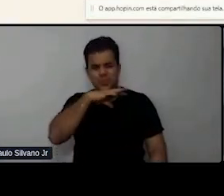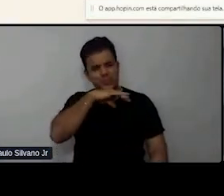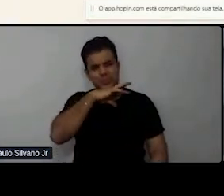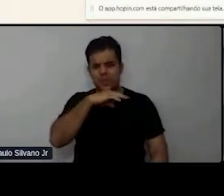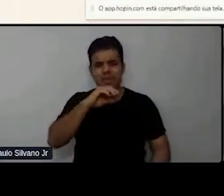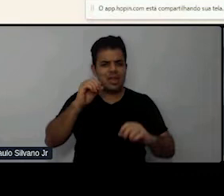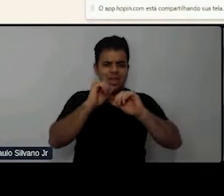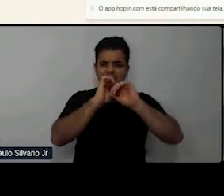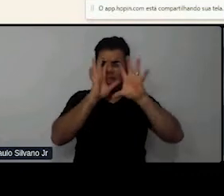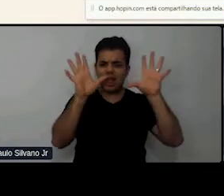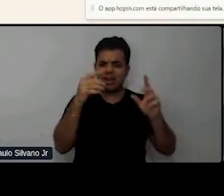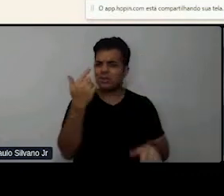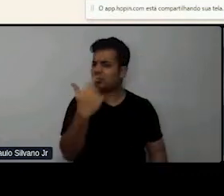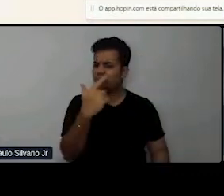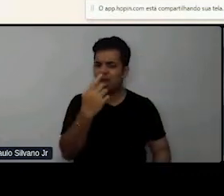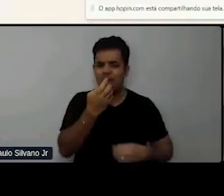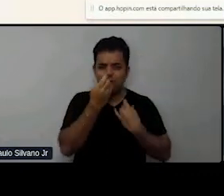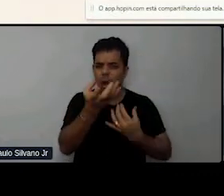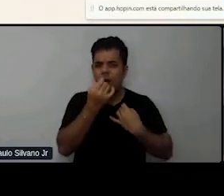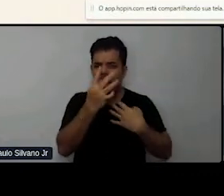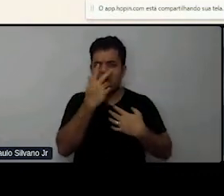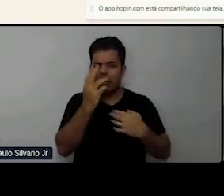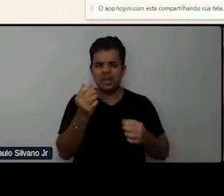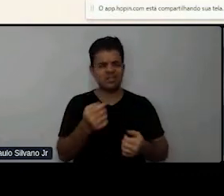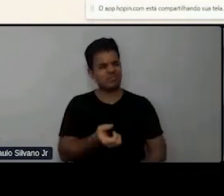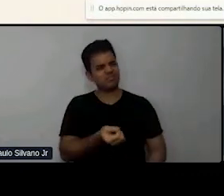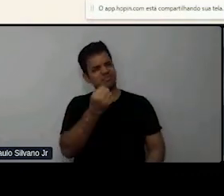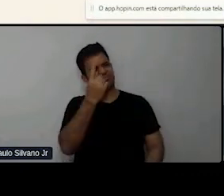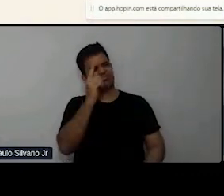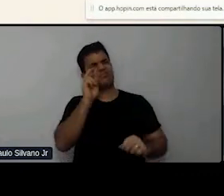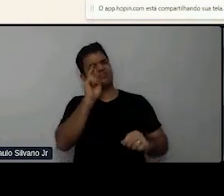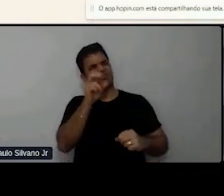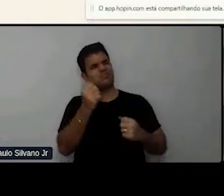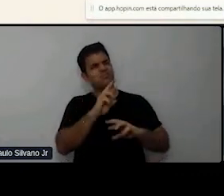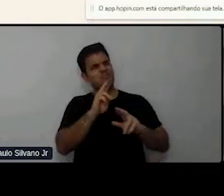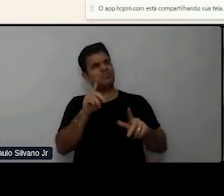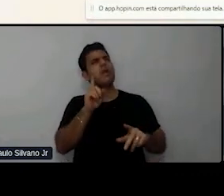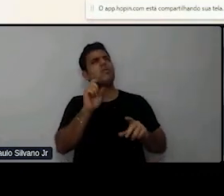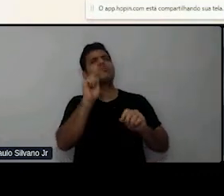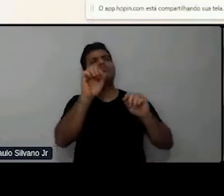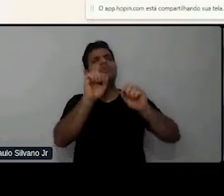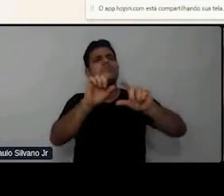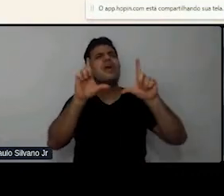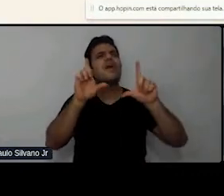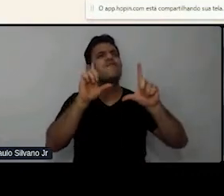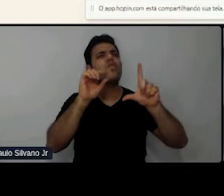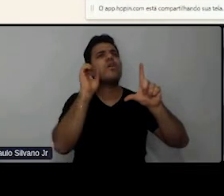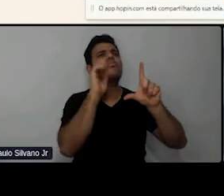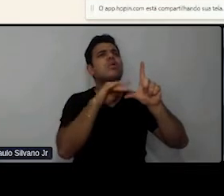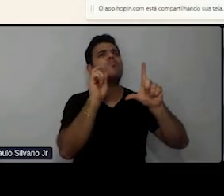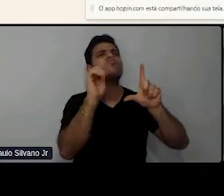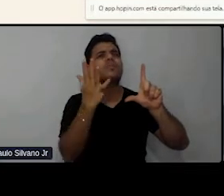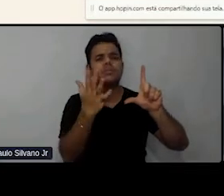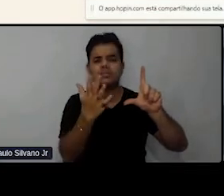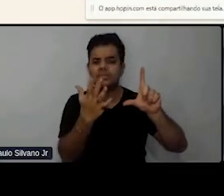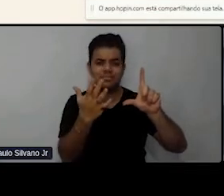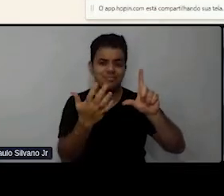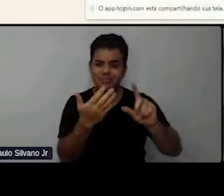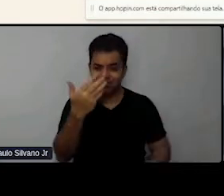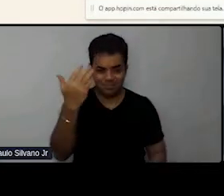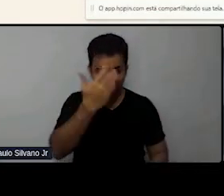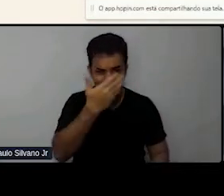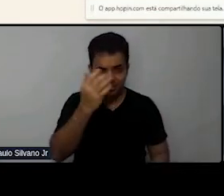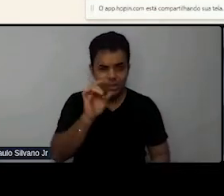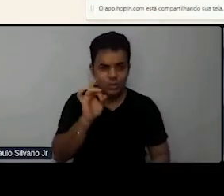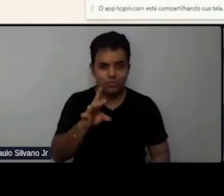para a gente a informação, sabe? Tá, mas o que tem na imagem? Geralmente é alguma pessoa escrevendo no